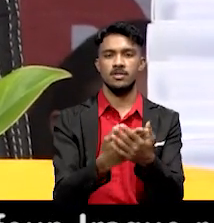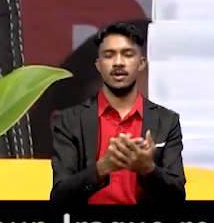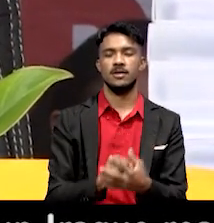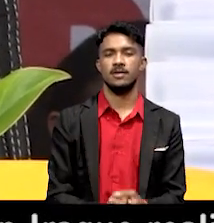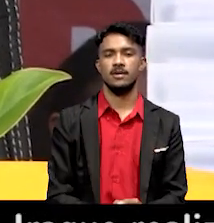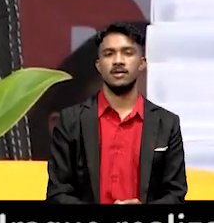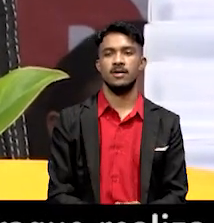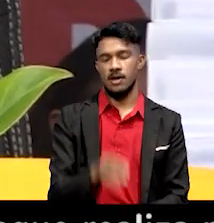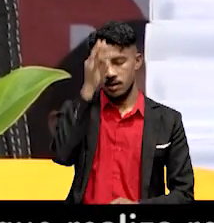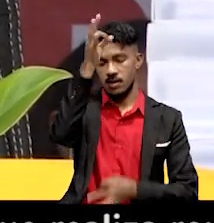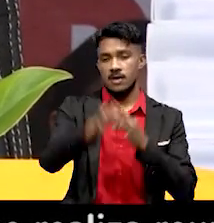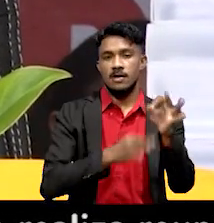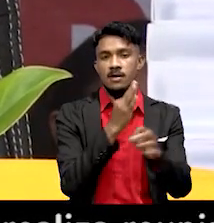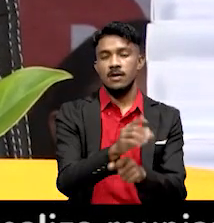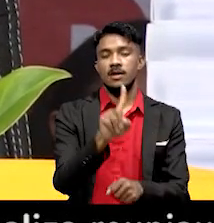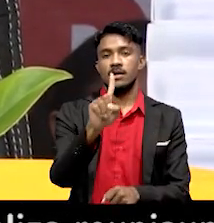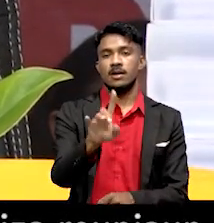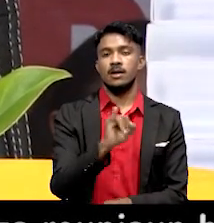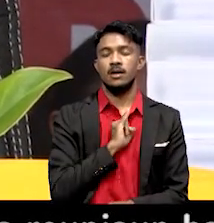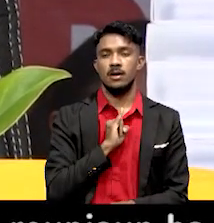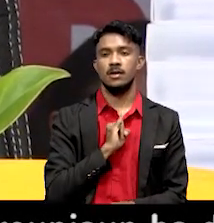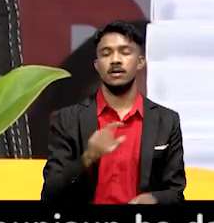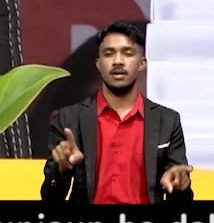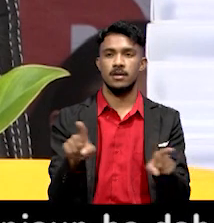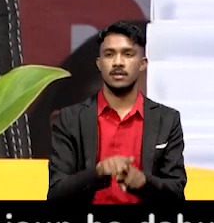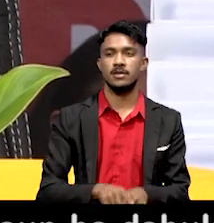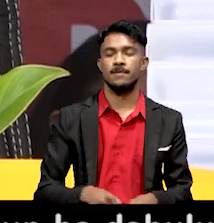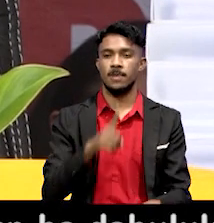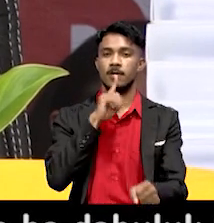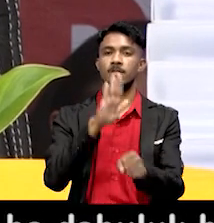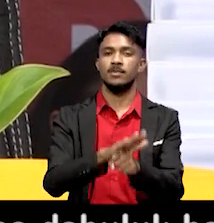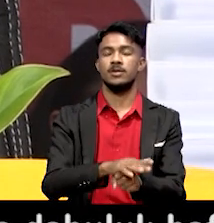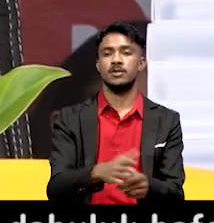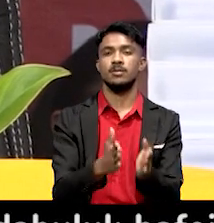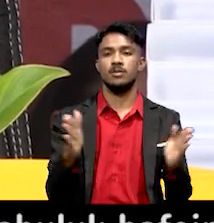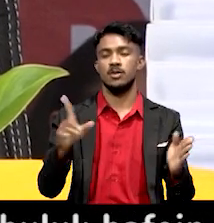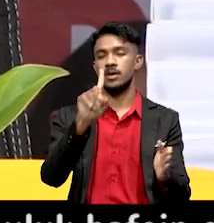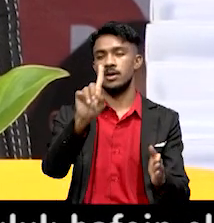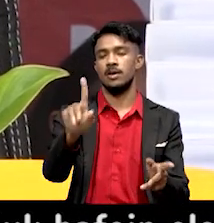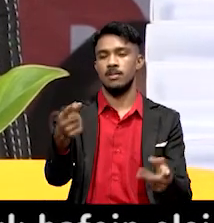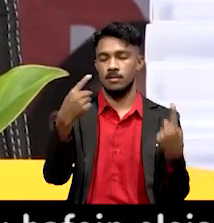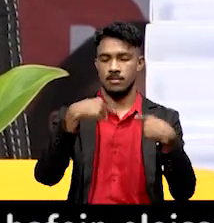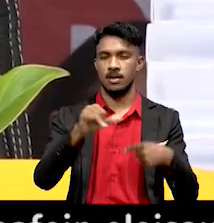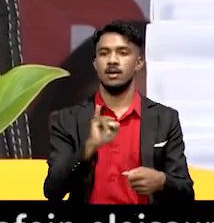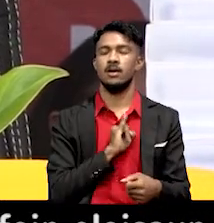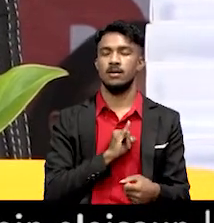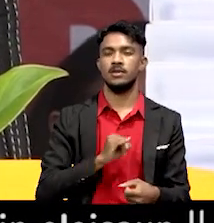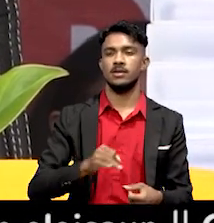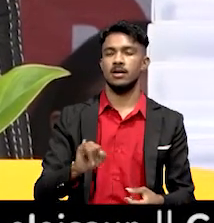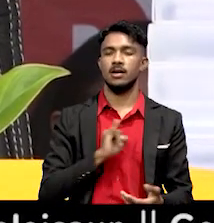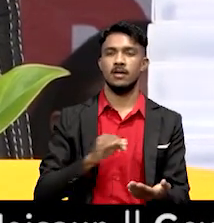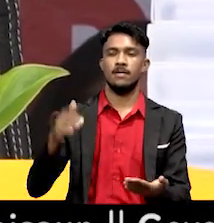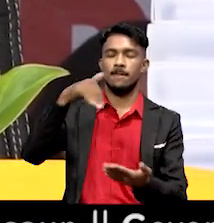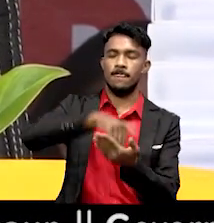confiança ida ne hau asumi hane sang compromisso bo tida mai hau rasi katu rekandidata ba